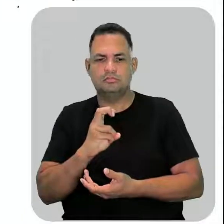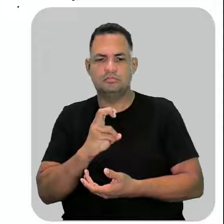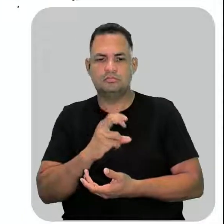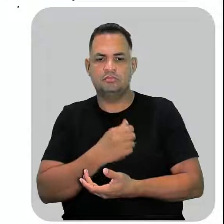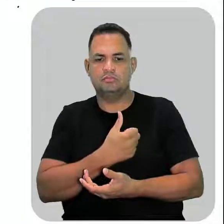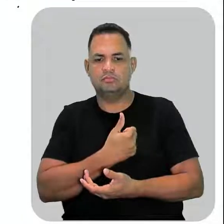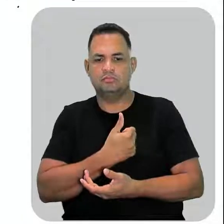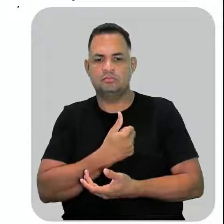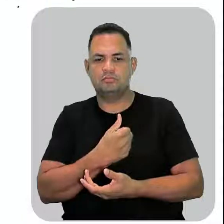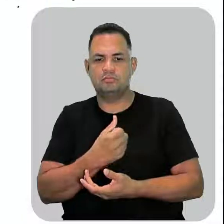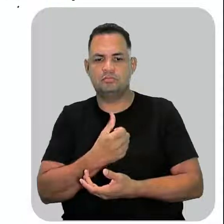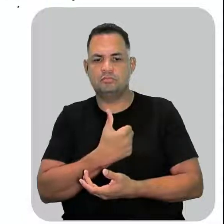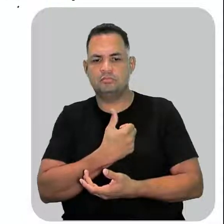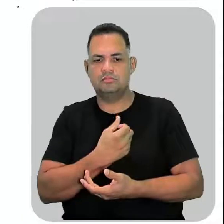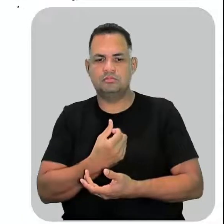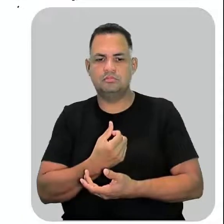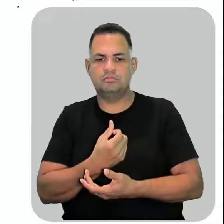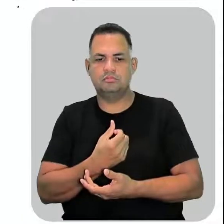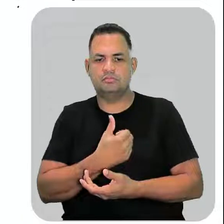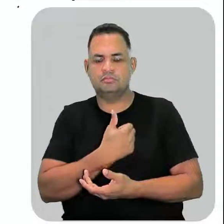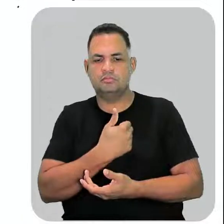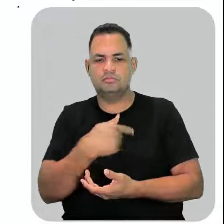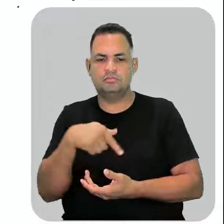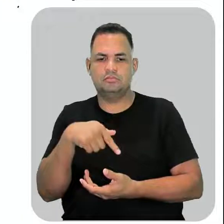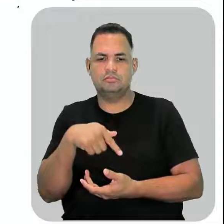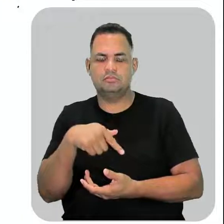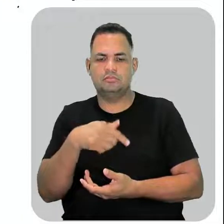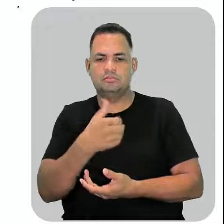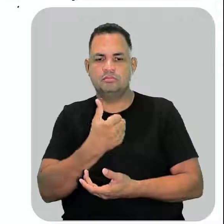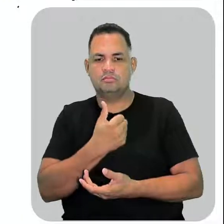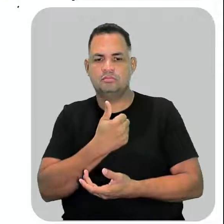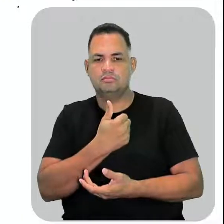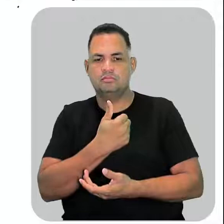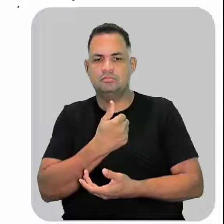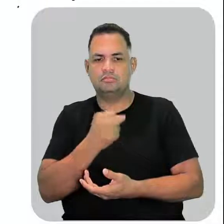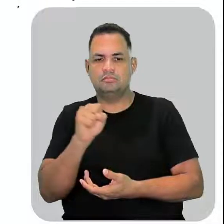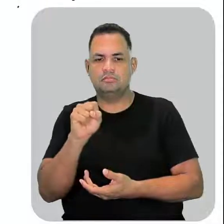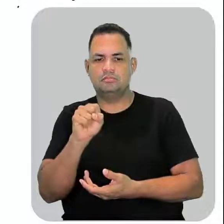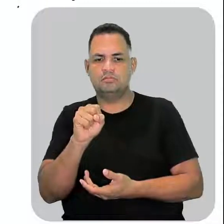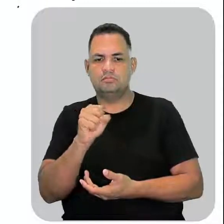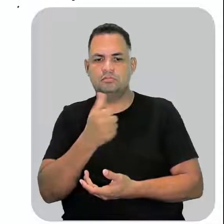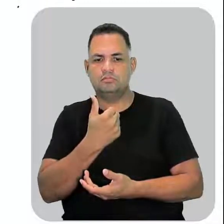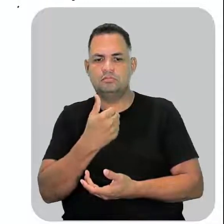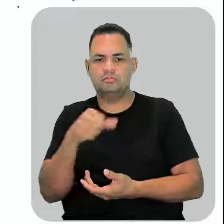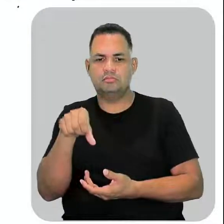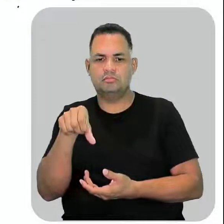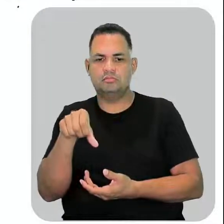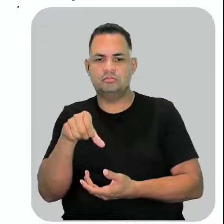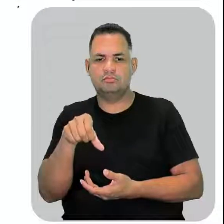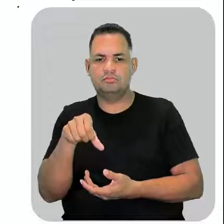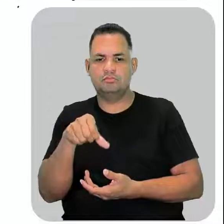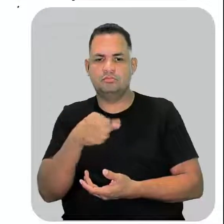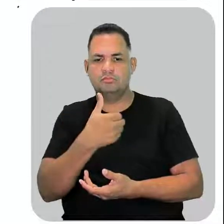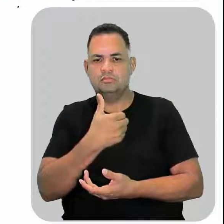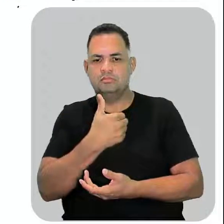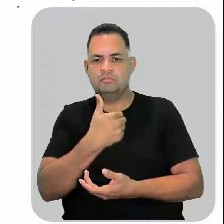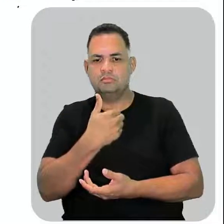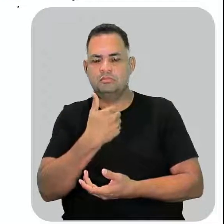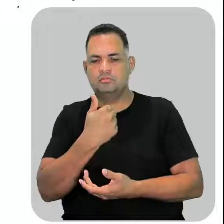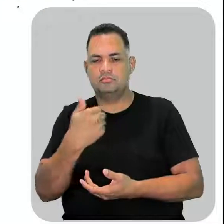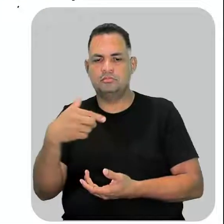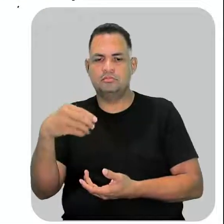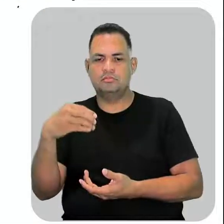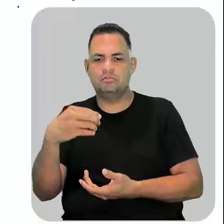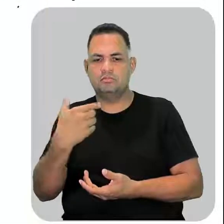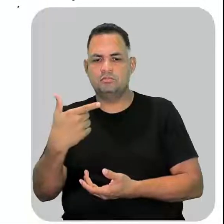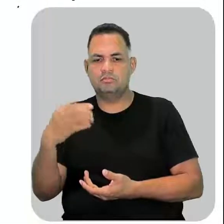15, 16, 17, 18, 19,